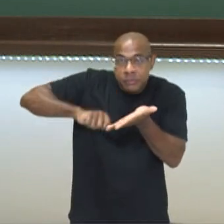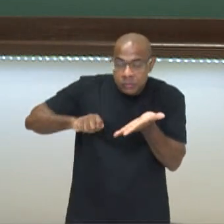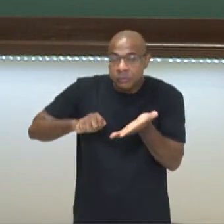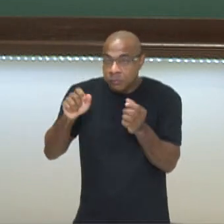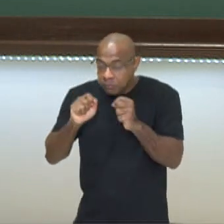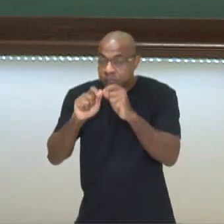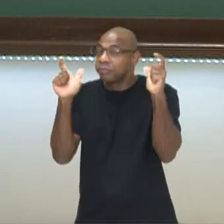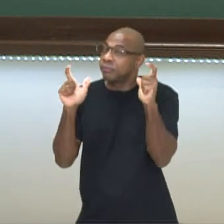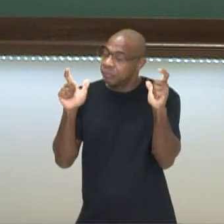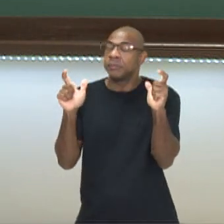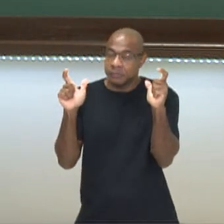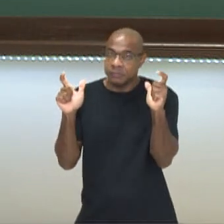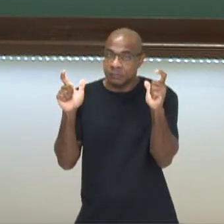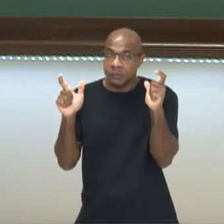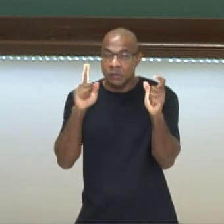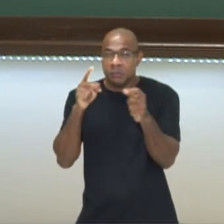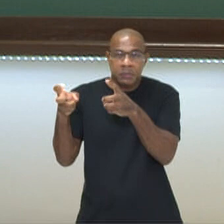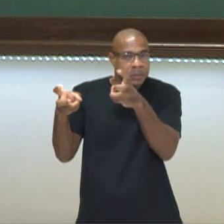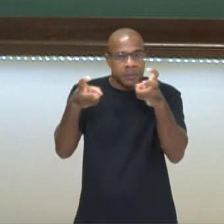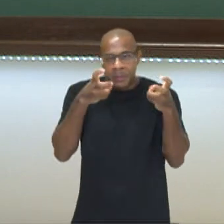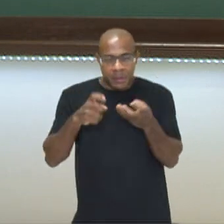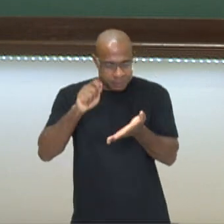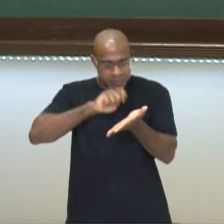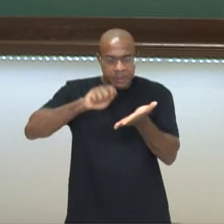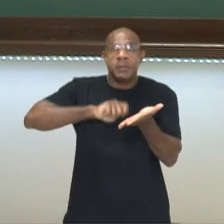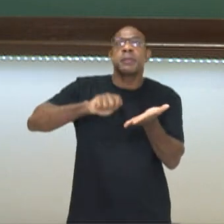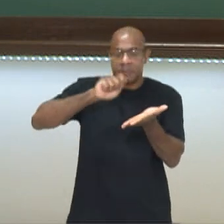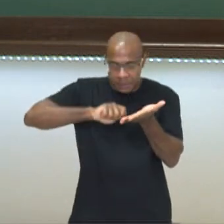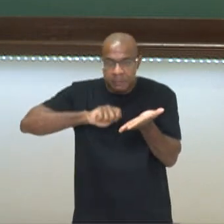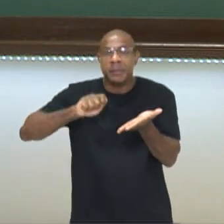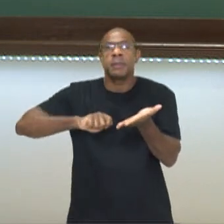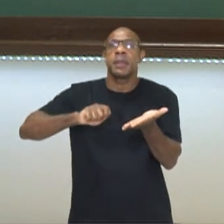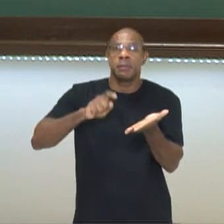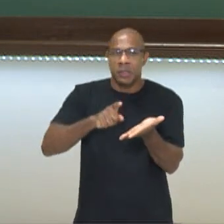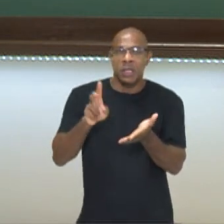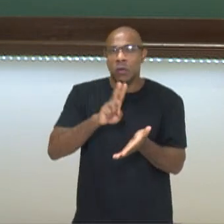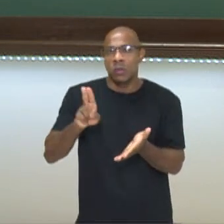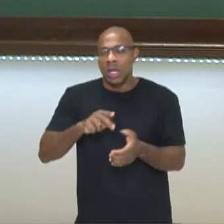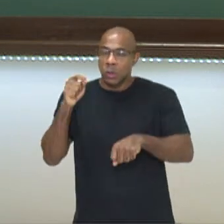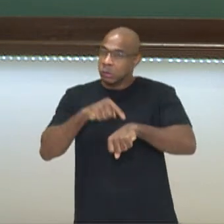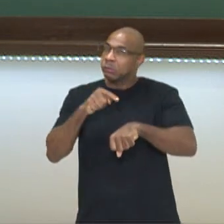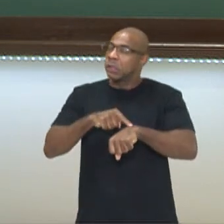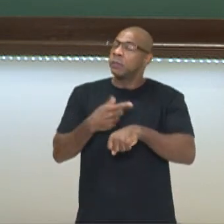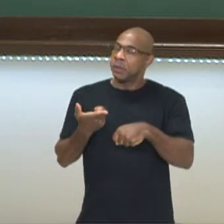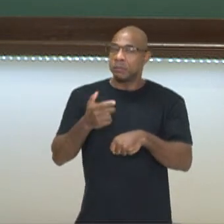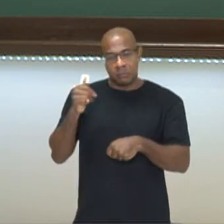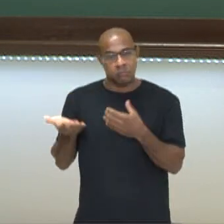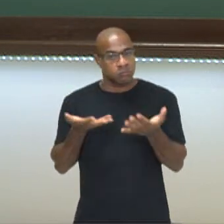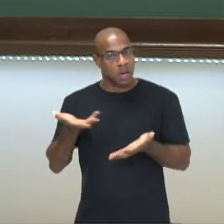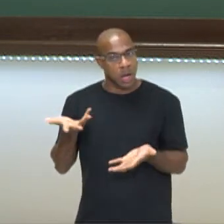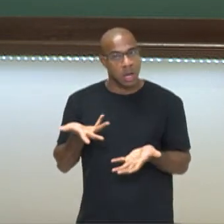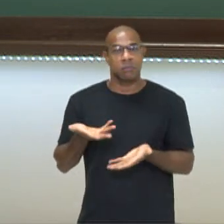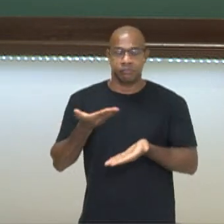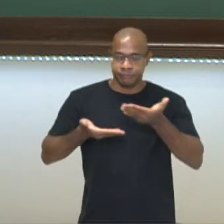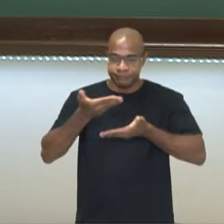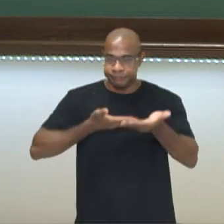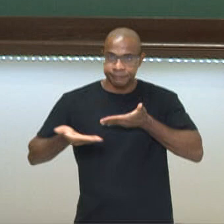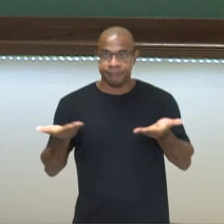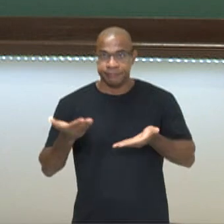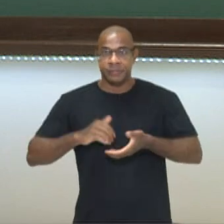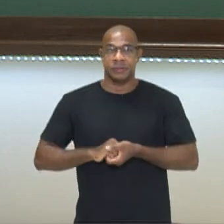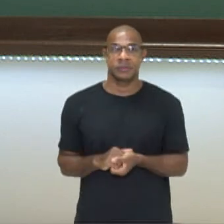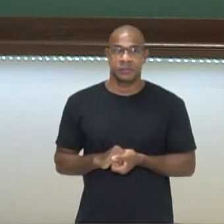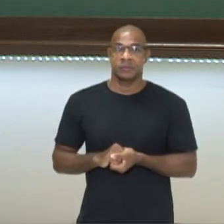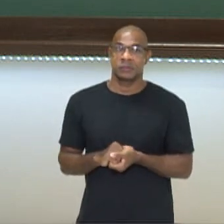fique atento. Enquanto você vai ouvindo a explicação, você já vai tomando nota para você otimizar o seu tempo e agilizar a tua participação comigo,